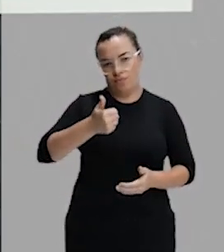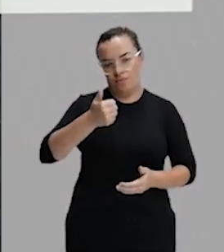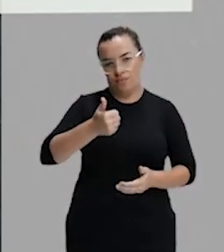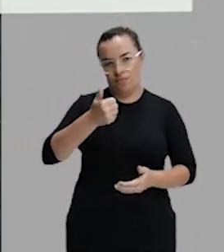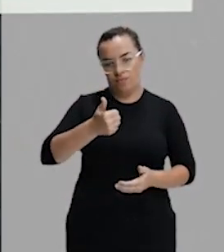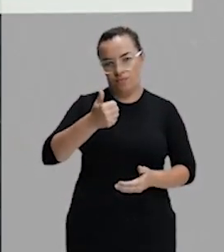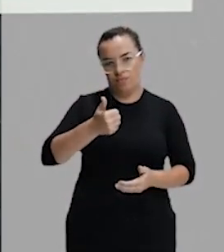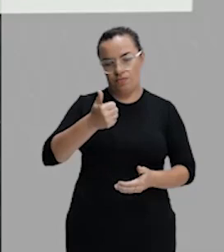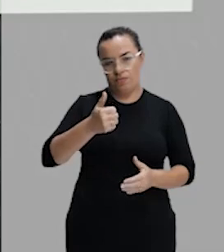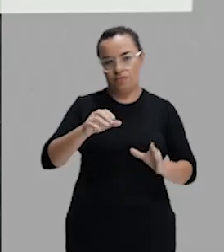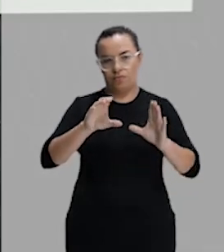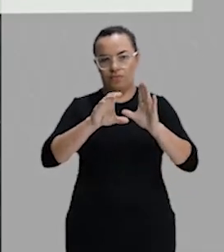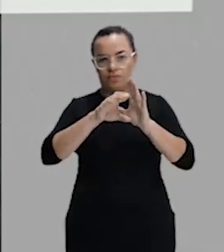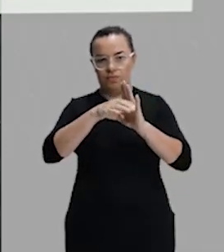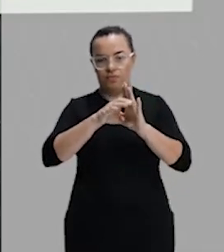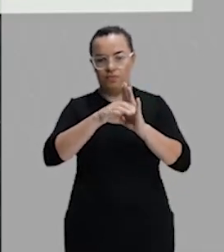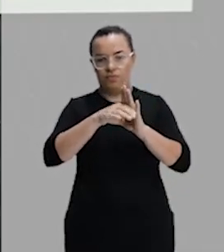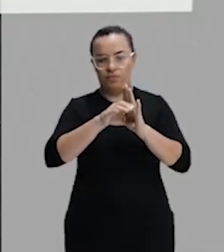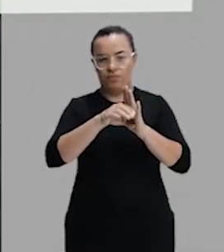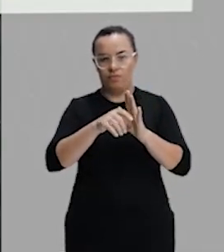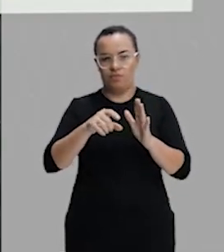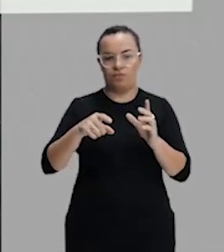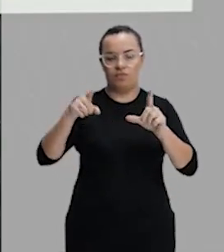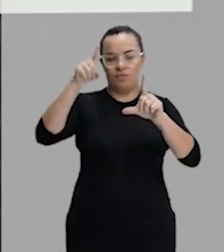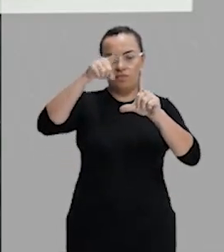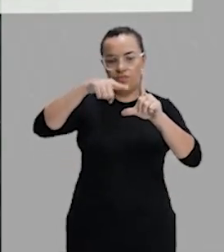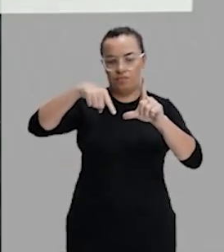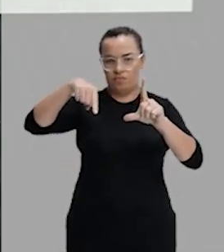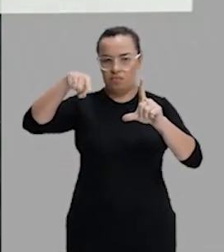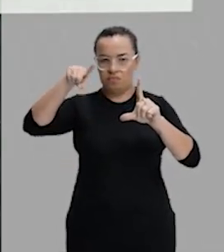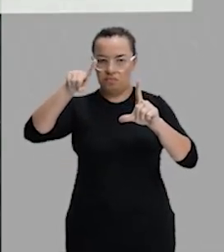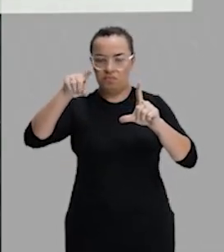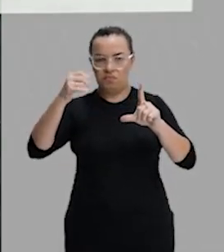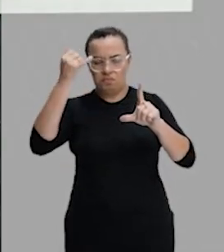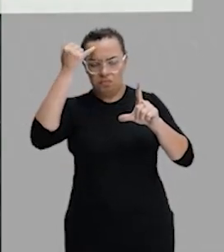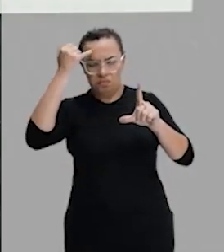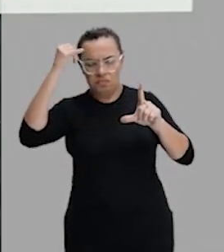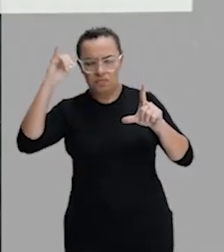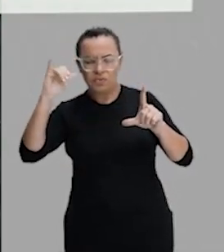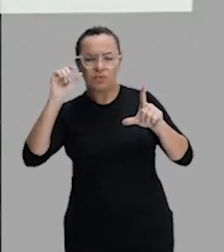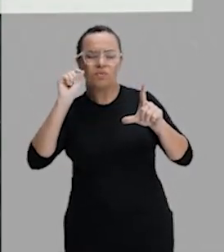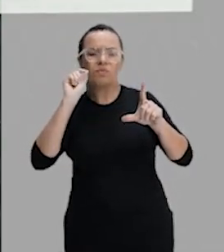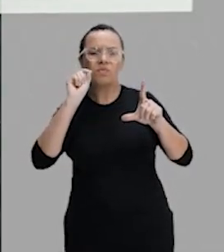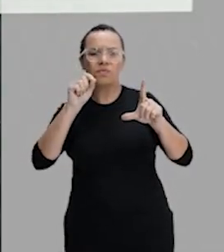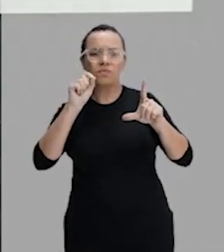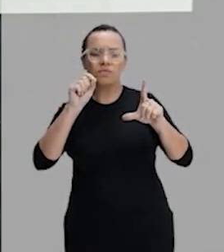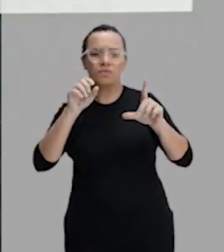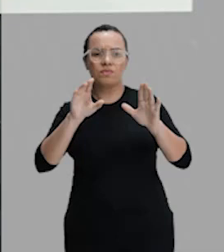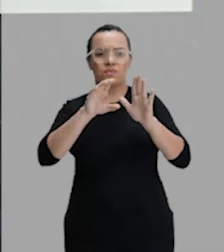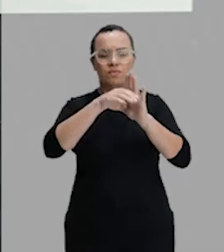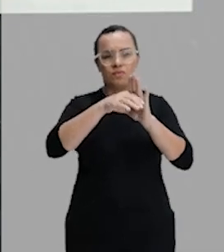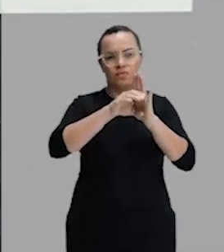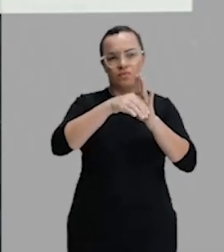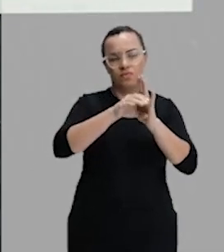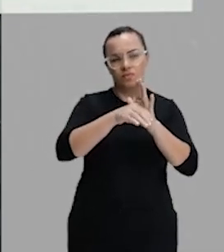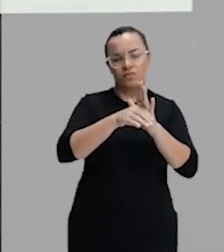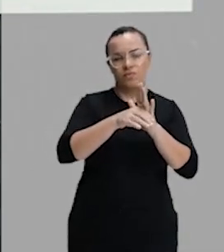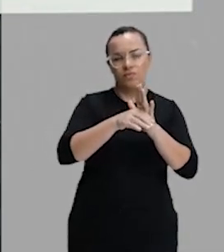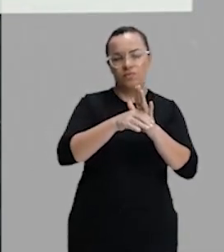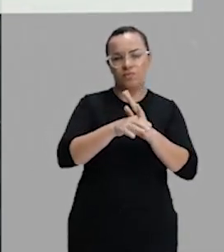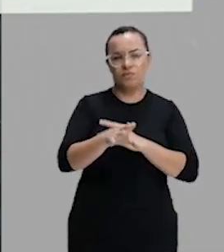vai trabalhar o conceito da parábola. O conceito é a ideia, né, turma? A ideia, o que é aquele conceito? Olha, vocês já ouviram